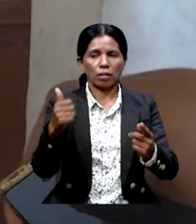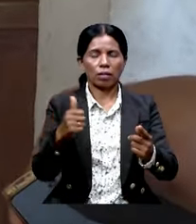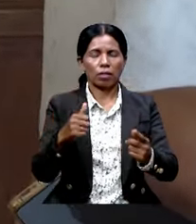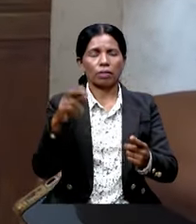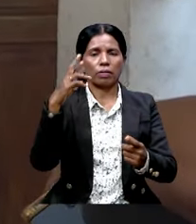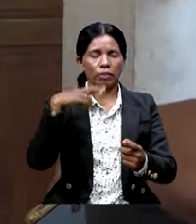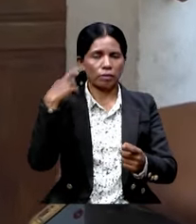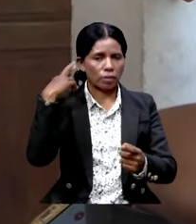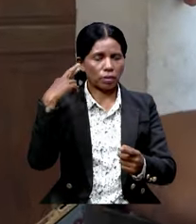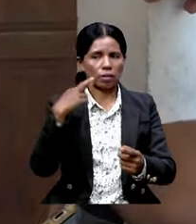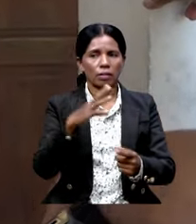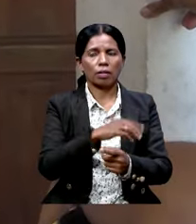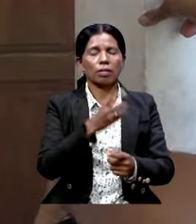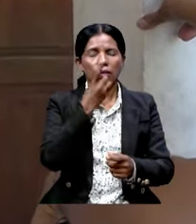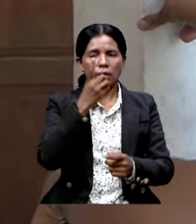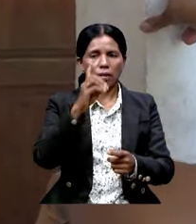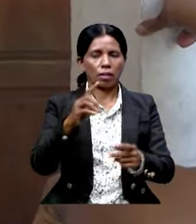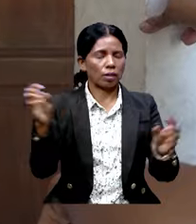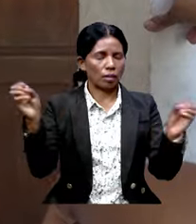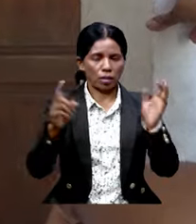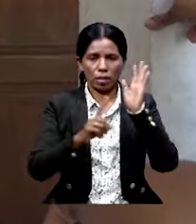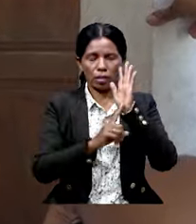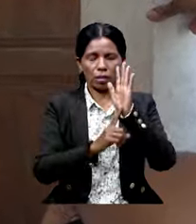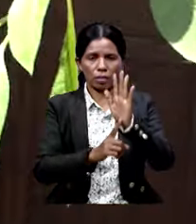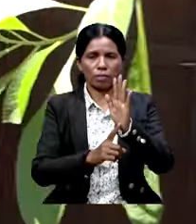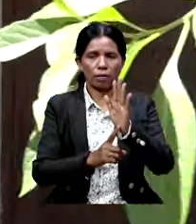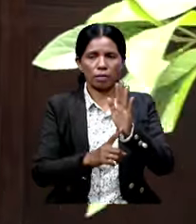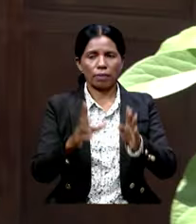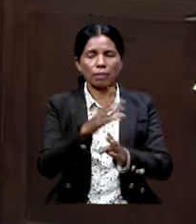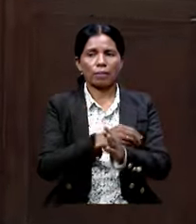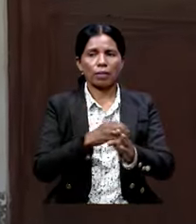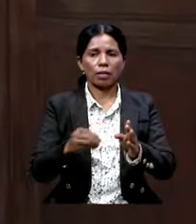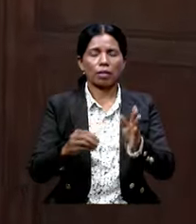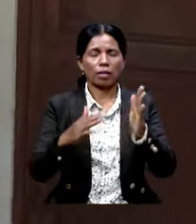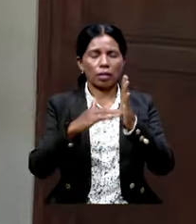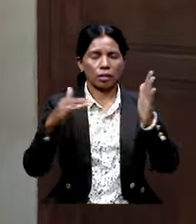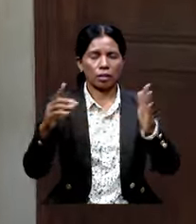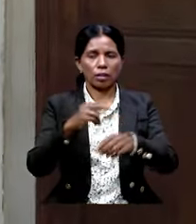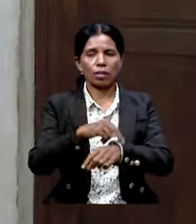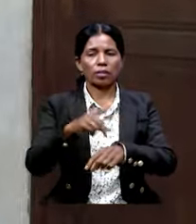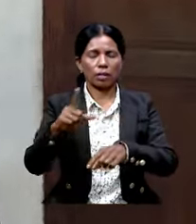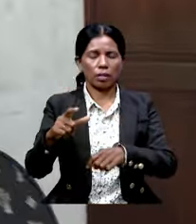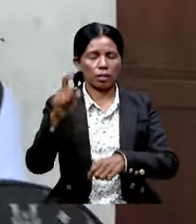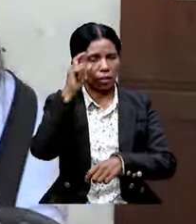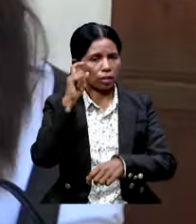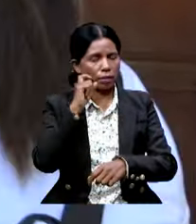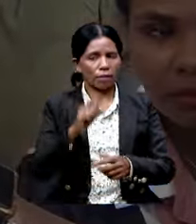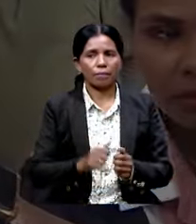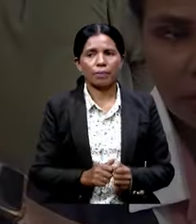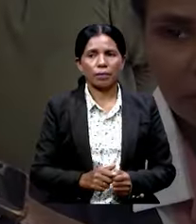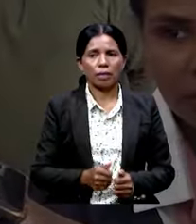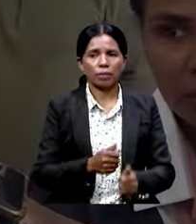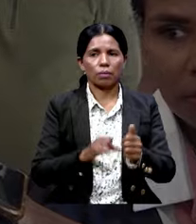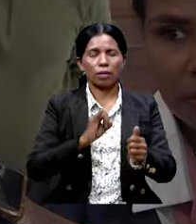liang ne, Susar declara la iha intenção atu espalha no contra líder nacional Kaira Lasanana Gusmão. Tu rau nia boas ne,